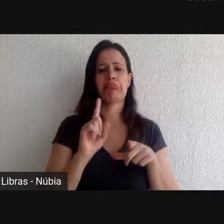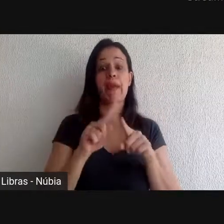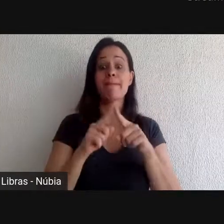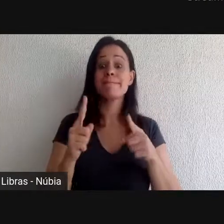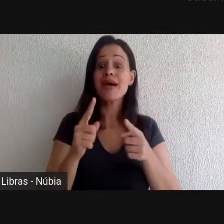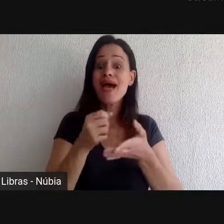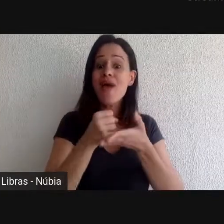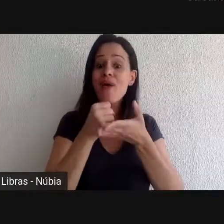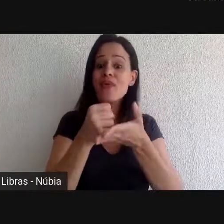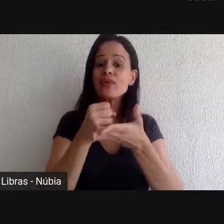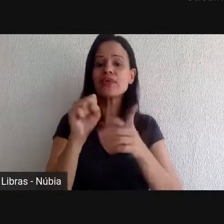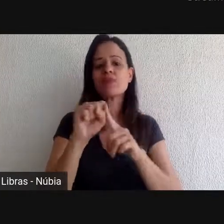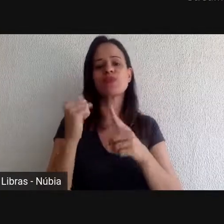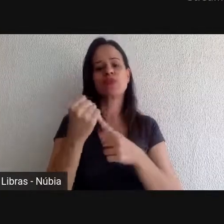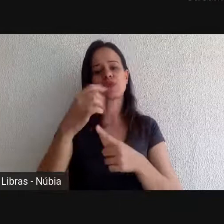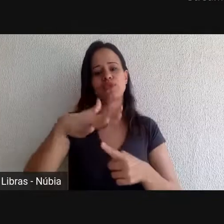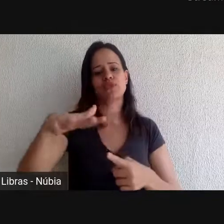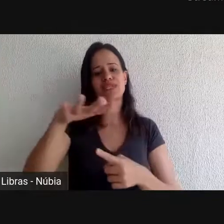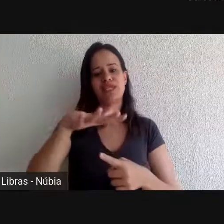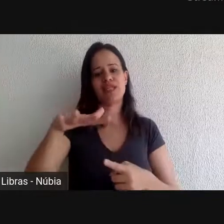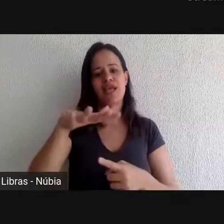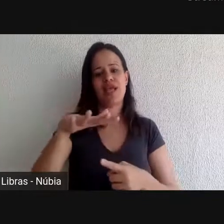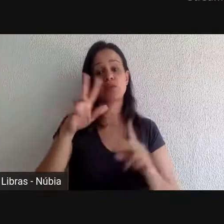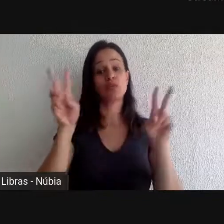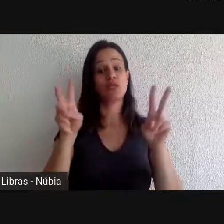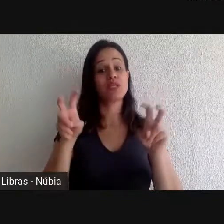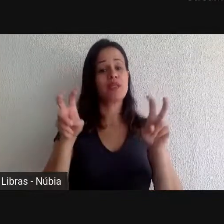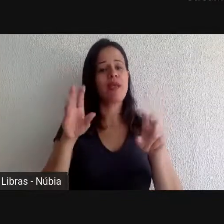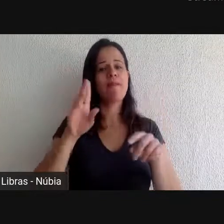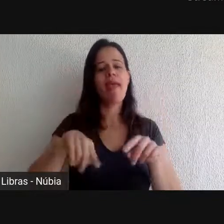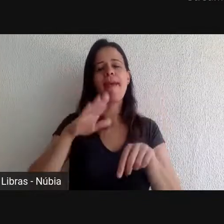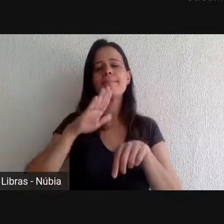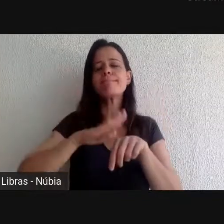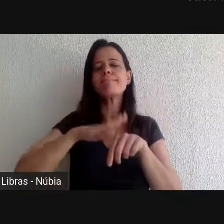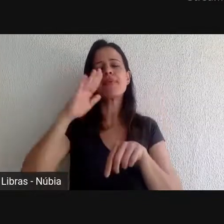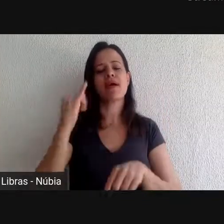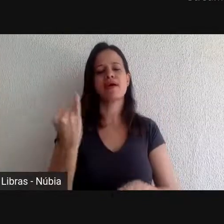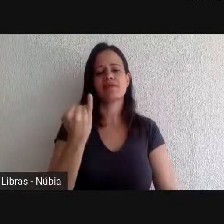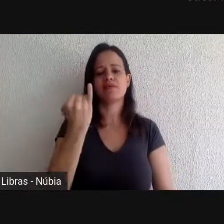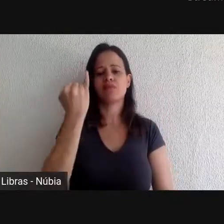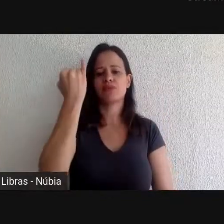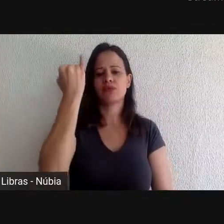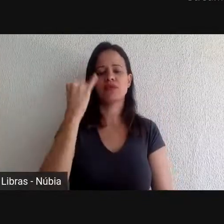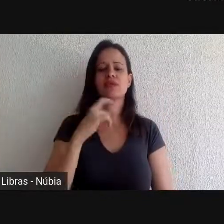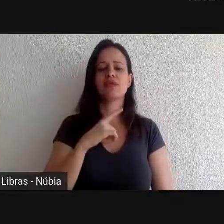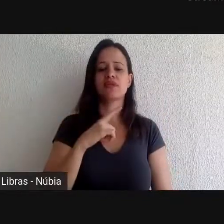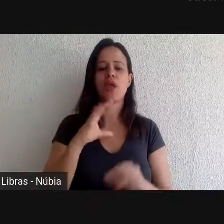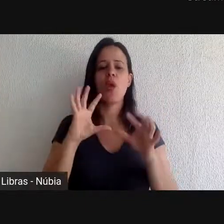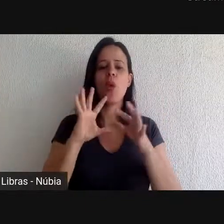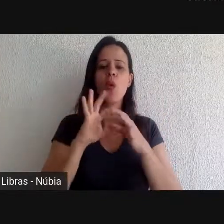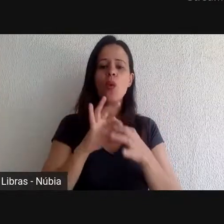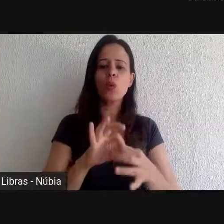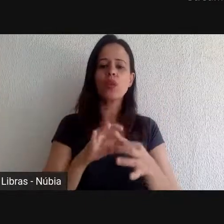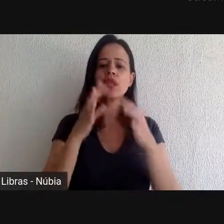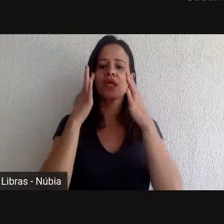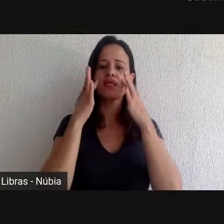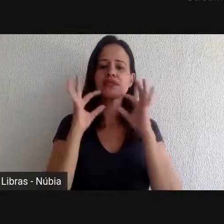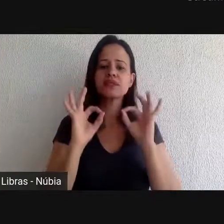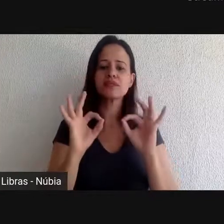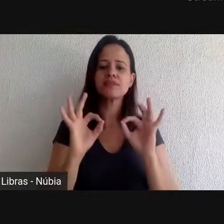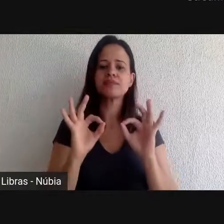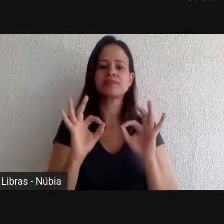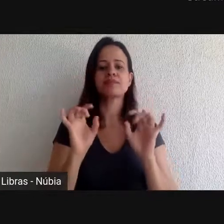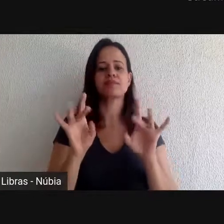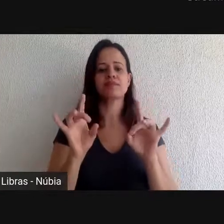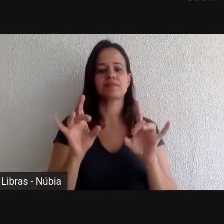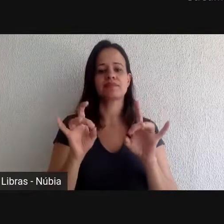contribuir com a sociedade, num tema que nos é tão caro, né? Hoje o contexto pede uma atenção especial na